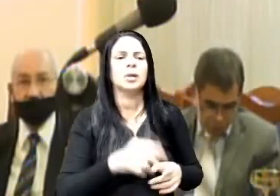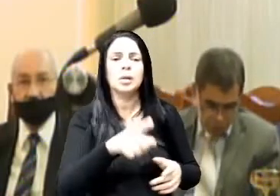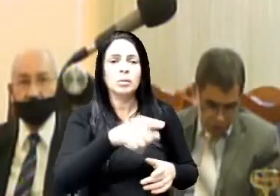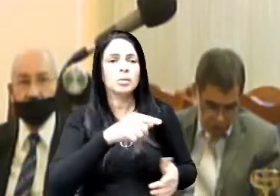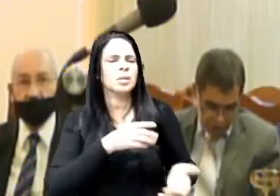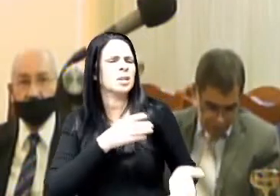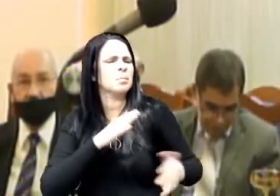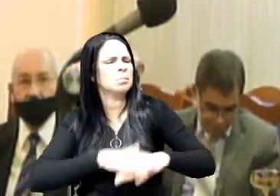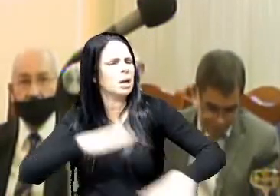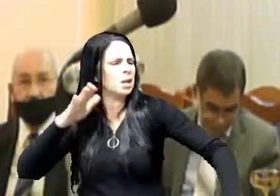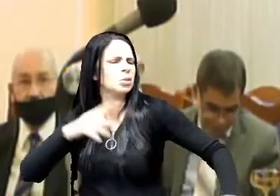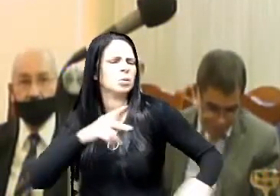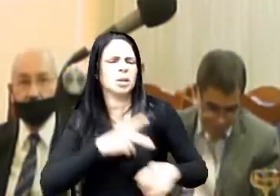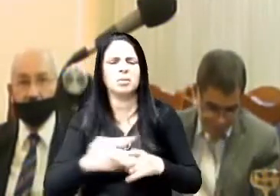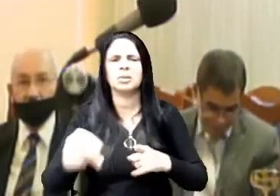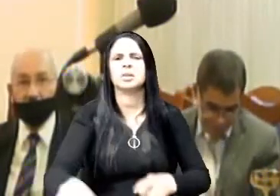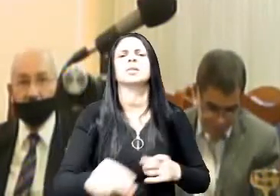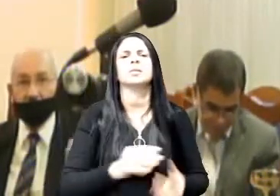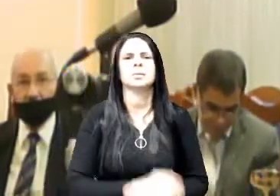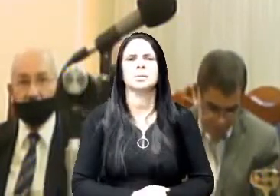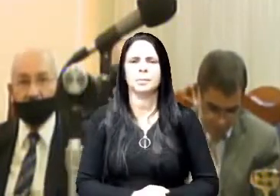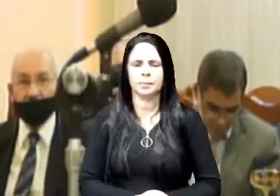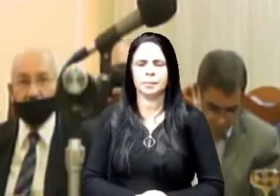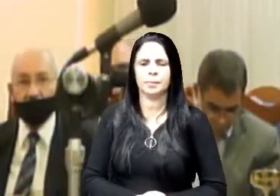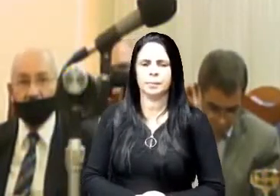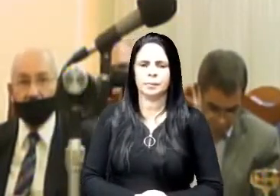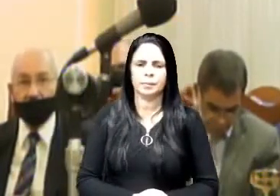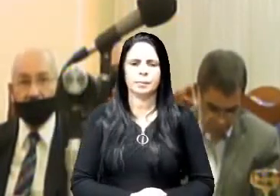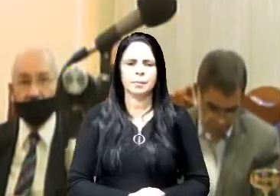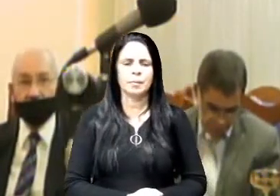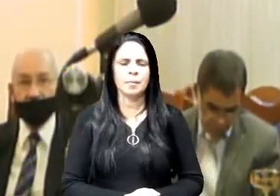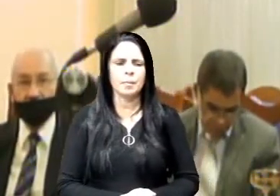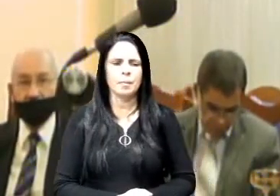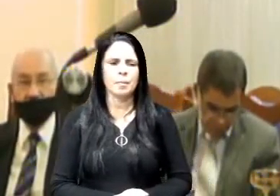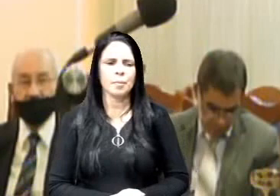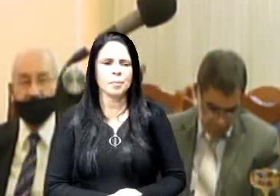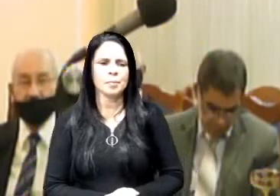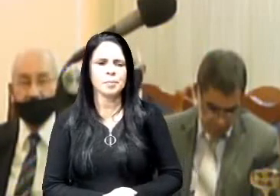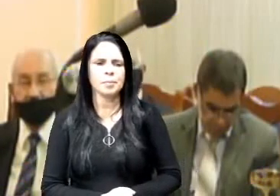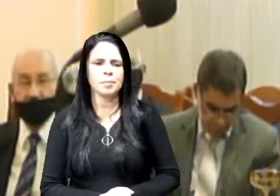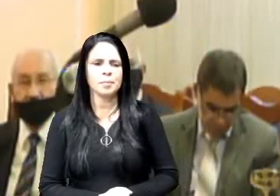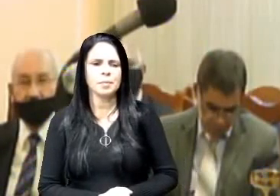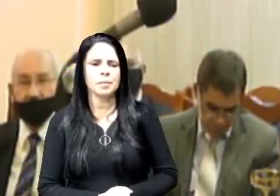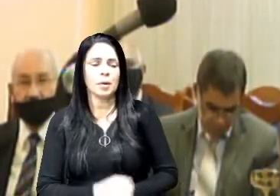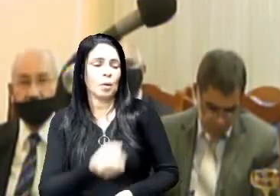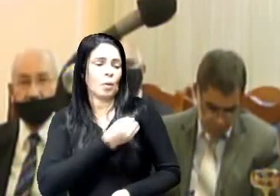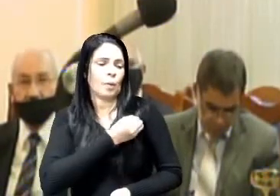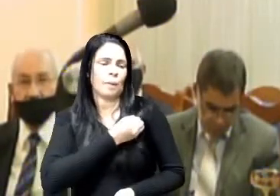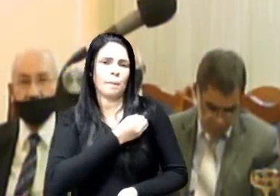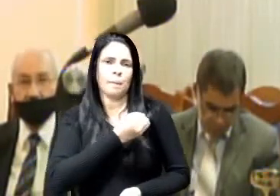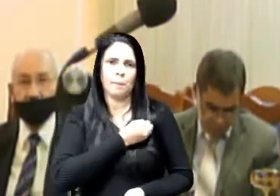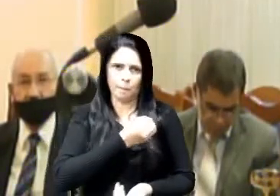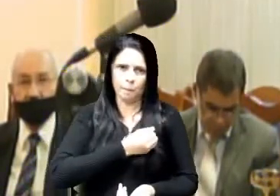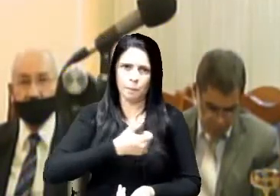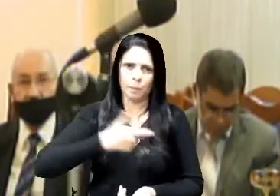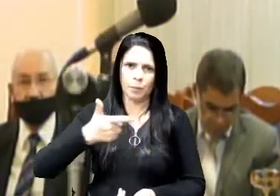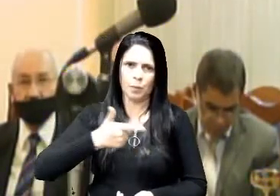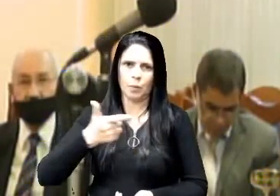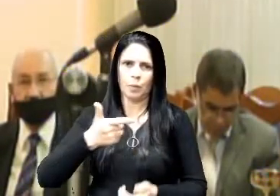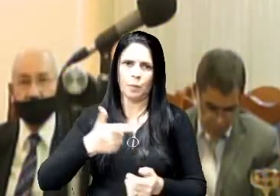que vencedor. Número 2, tome atitudes com relação ao sofrimento, tome alguma